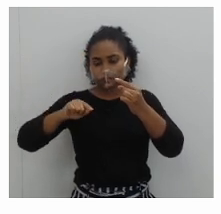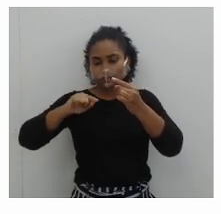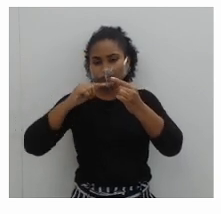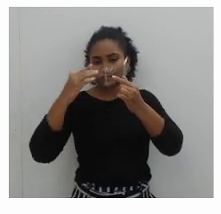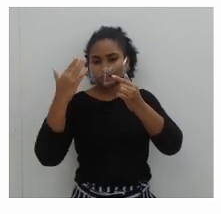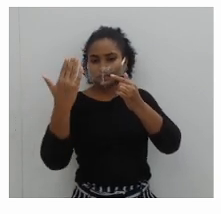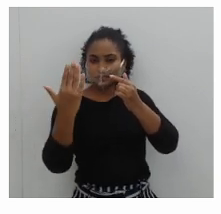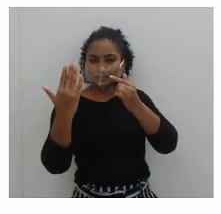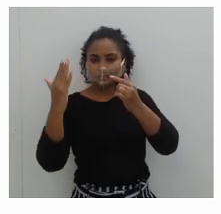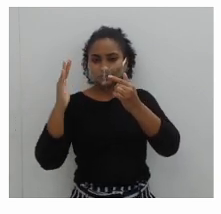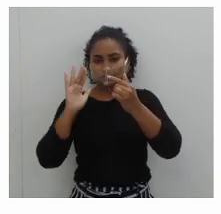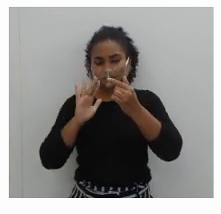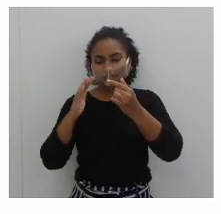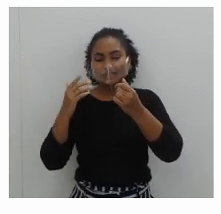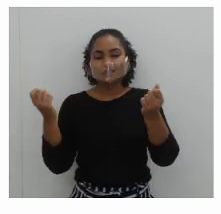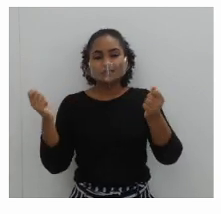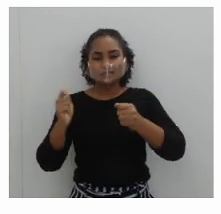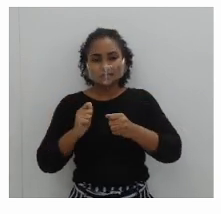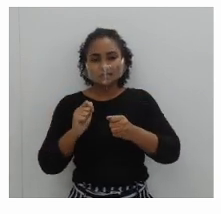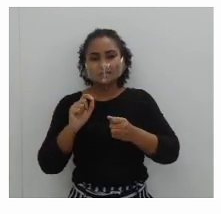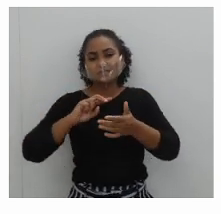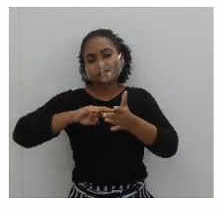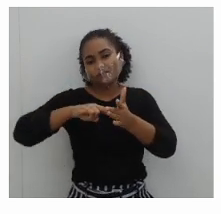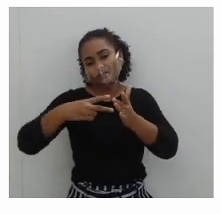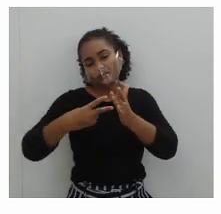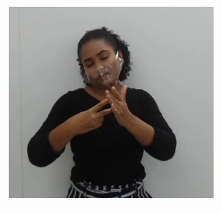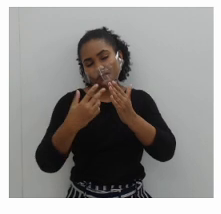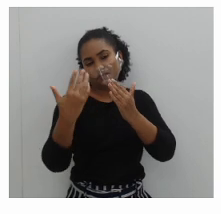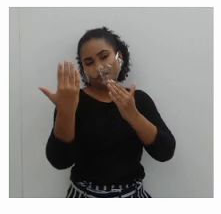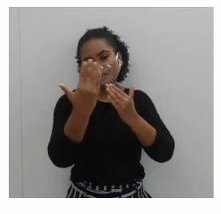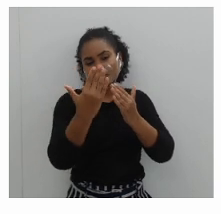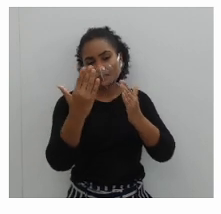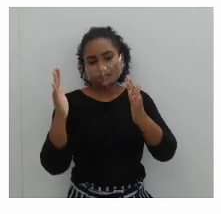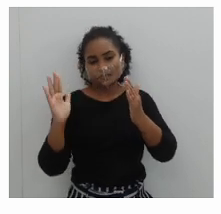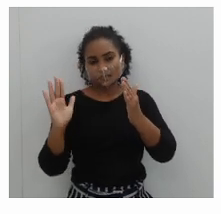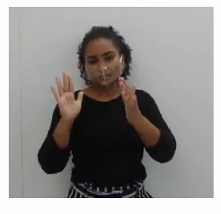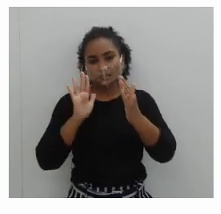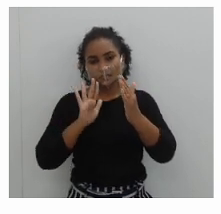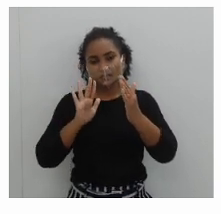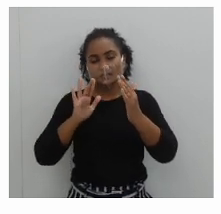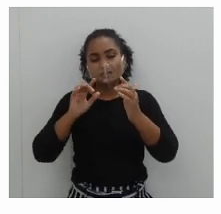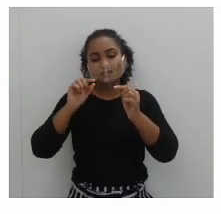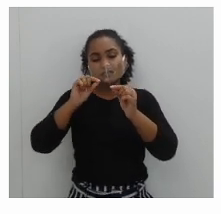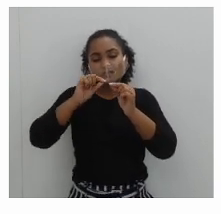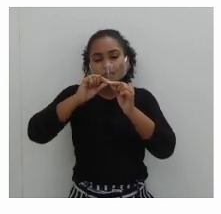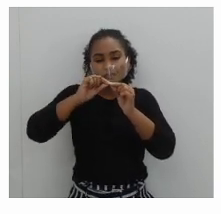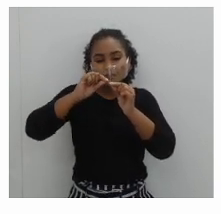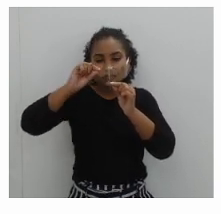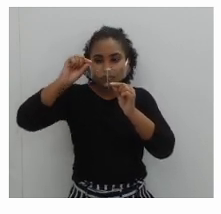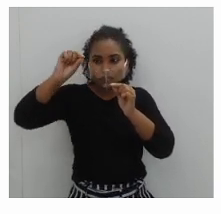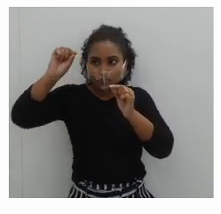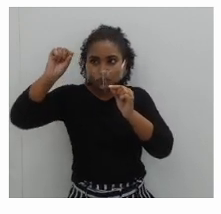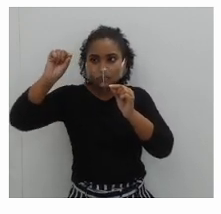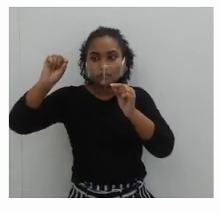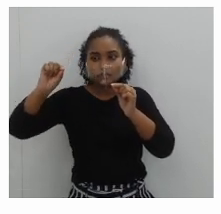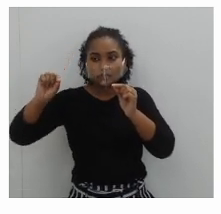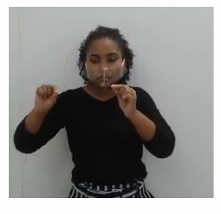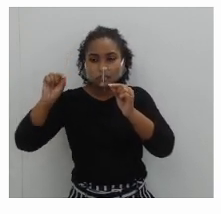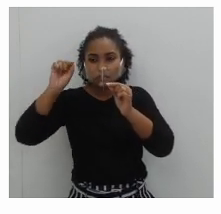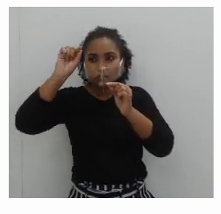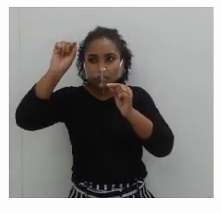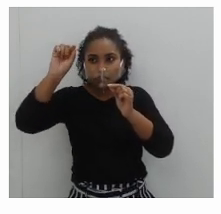faces. As faces são os lados e são formadas por arestas unidas nos vértices.